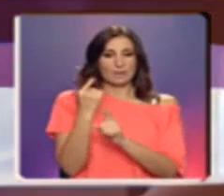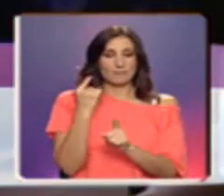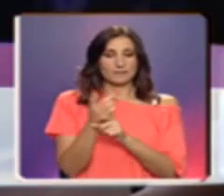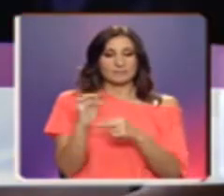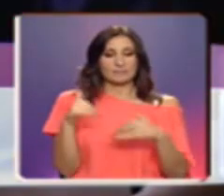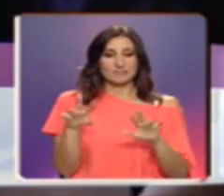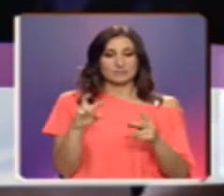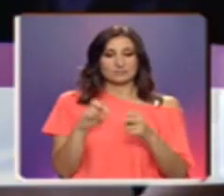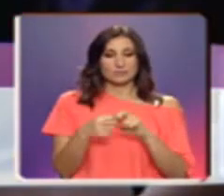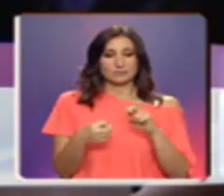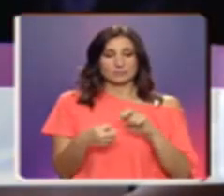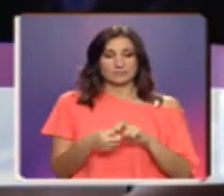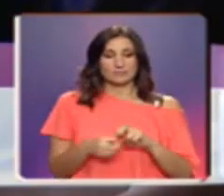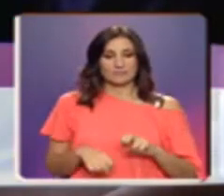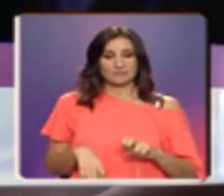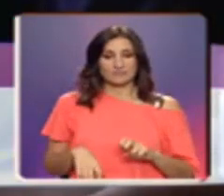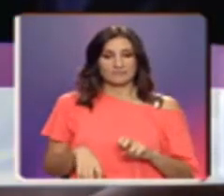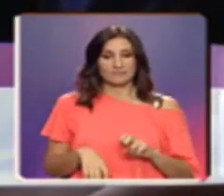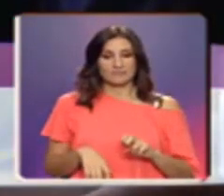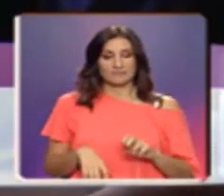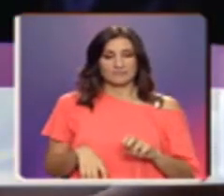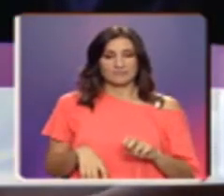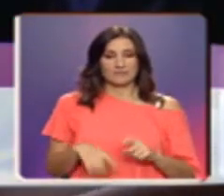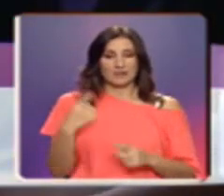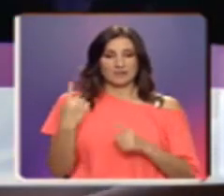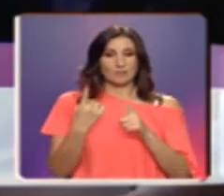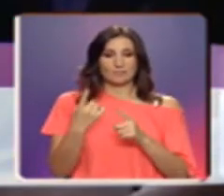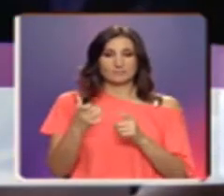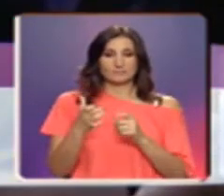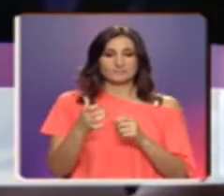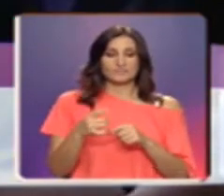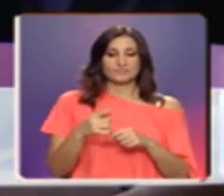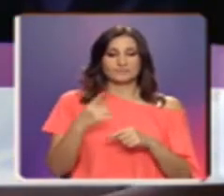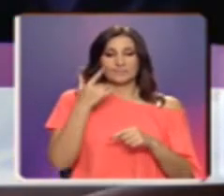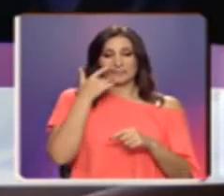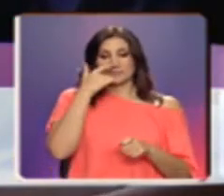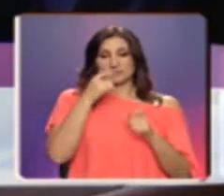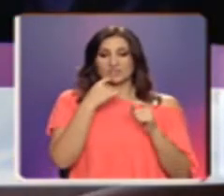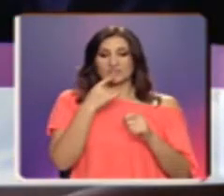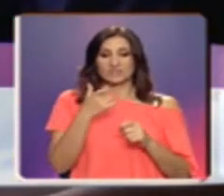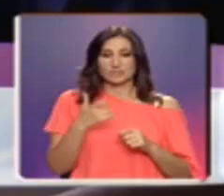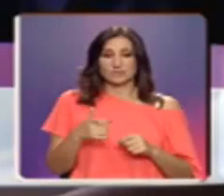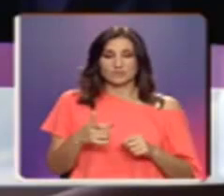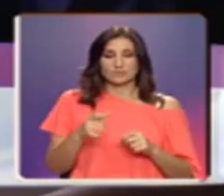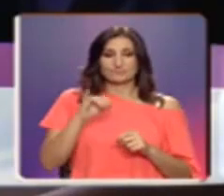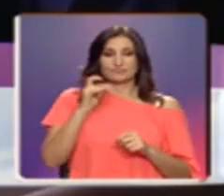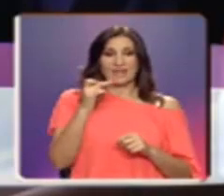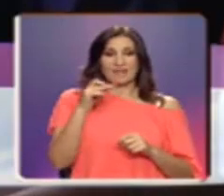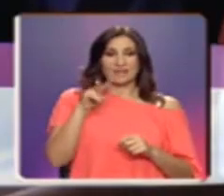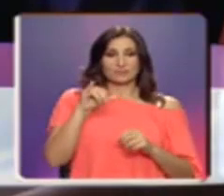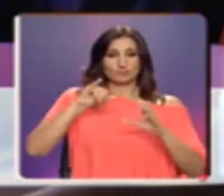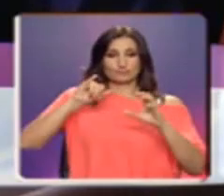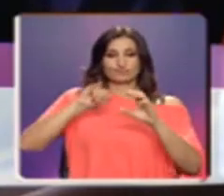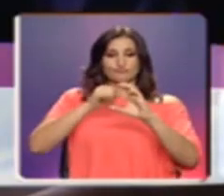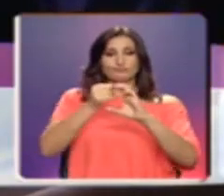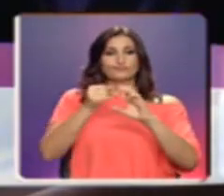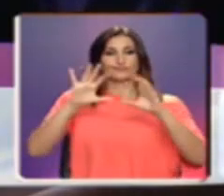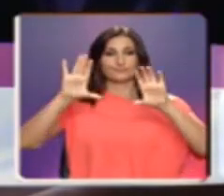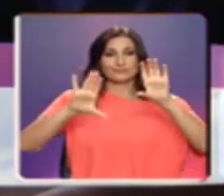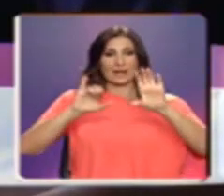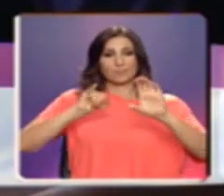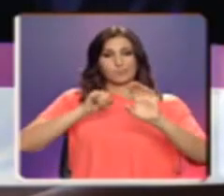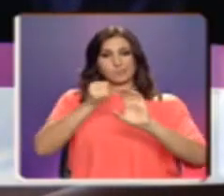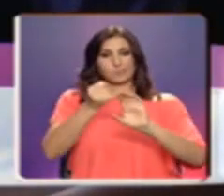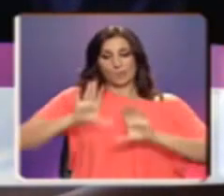que entre algo fisiológico, conhecido na gíria popular como anos, aquilo